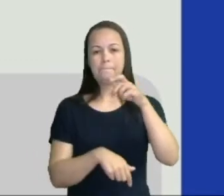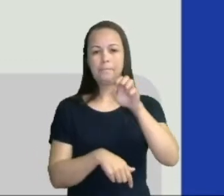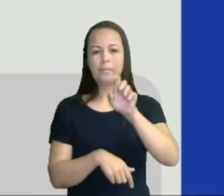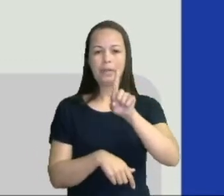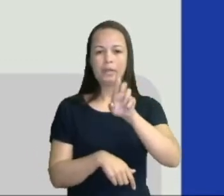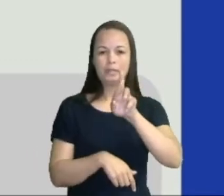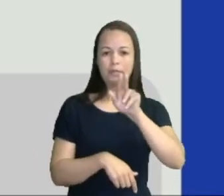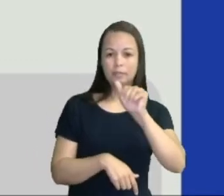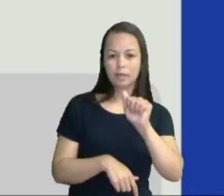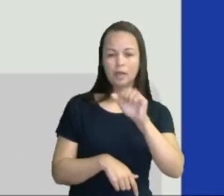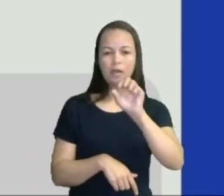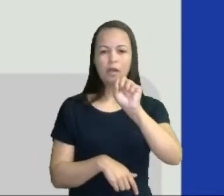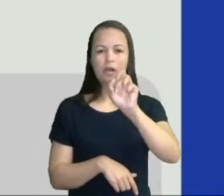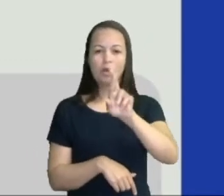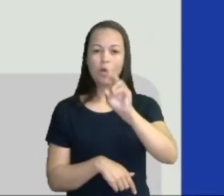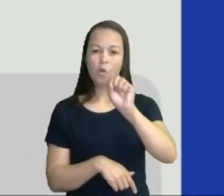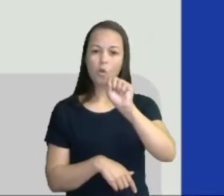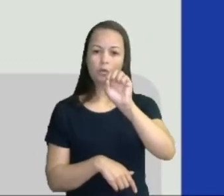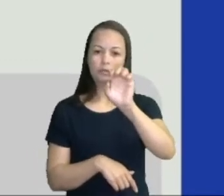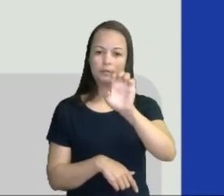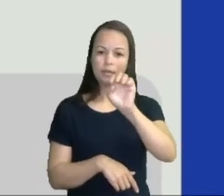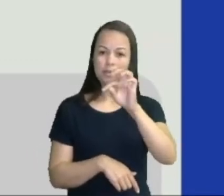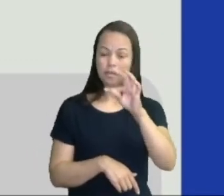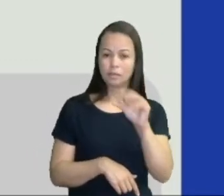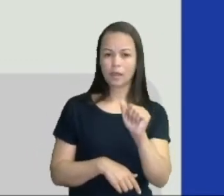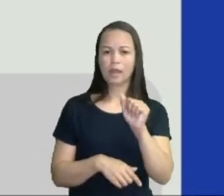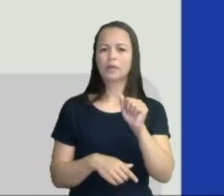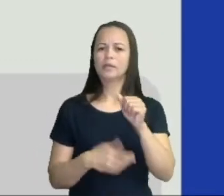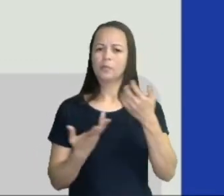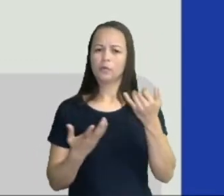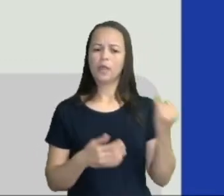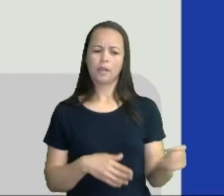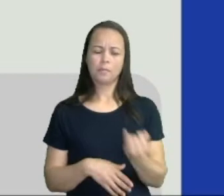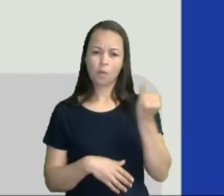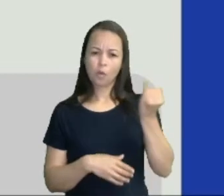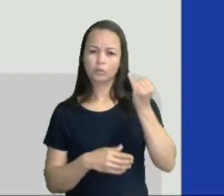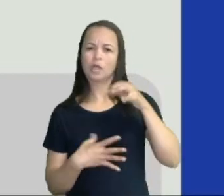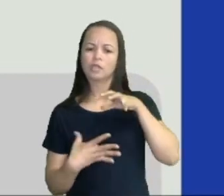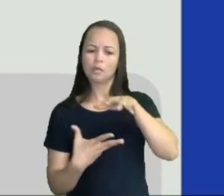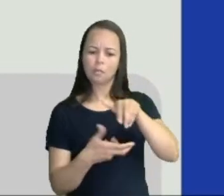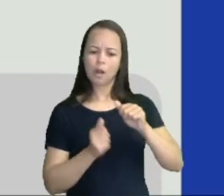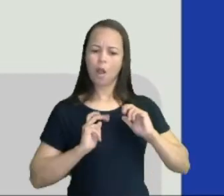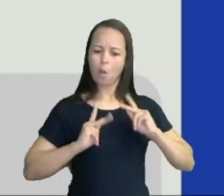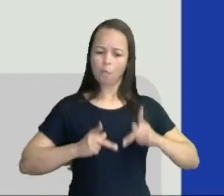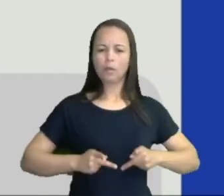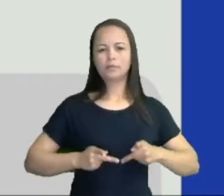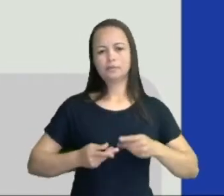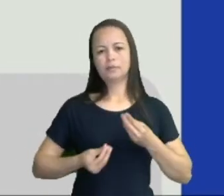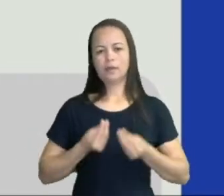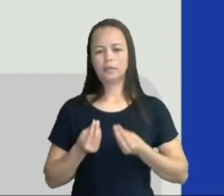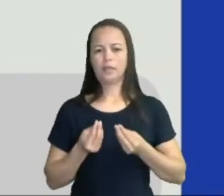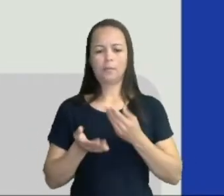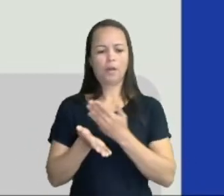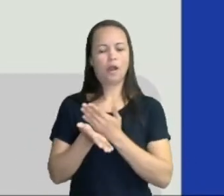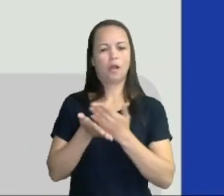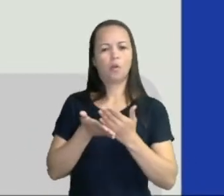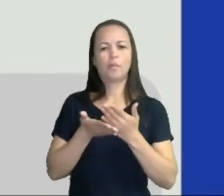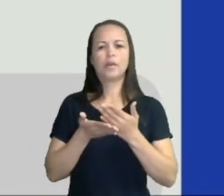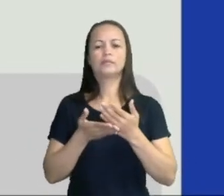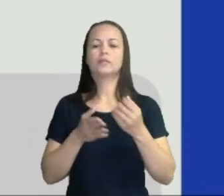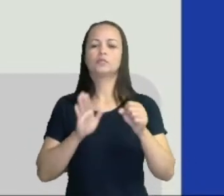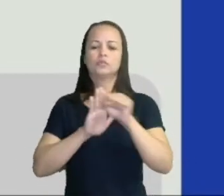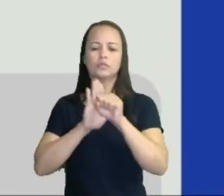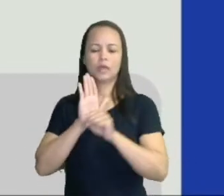marco, né? Um marco na história da humanidade, porque a partir daí é que se começa lá, finalzinho do